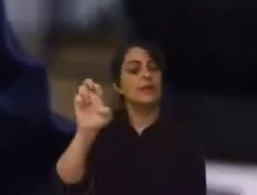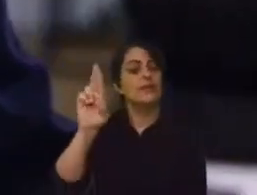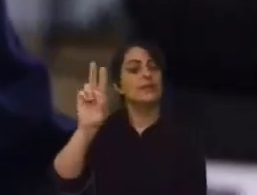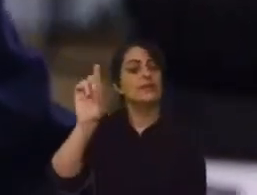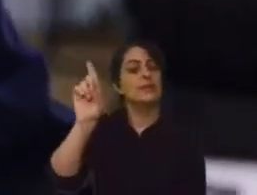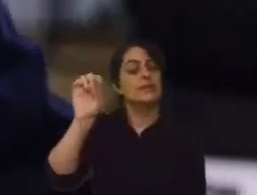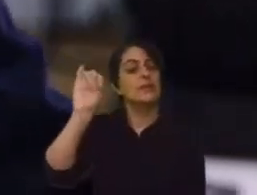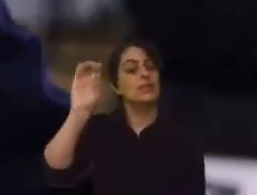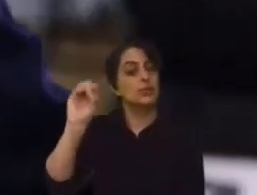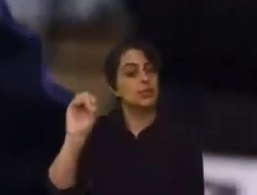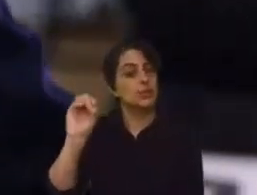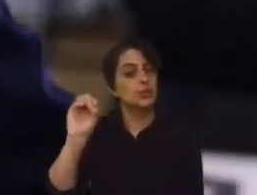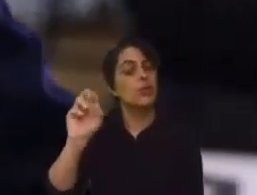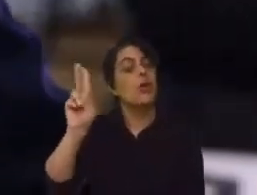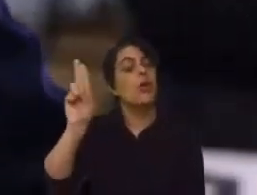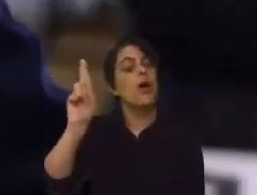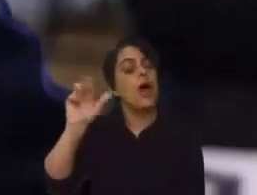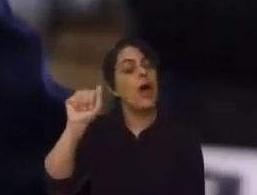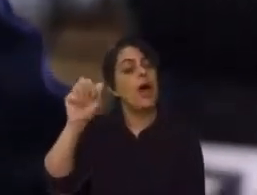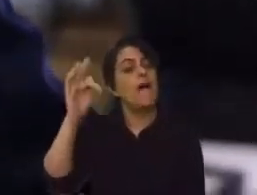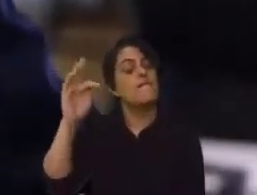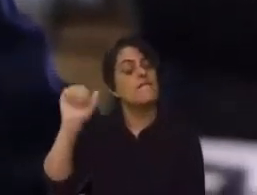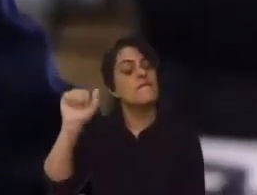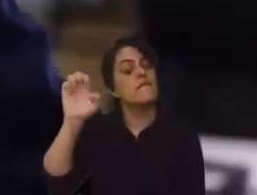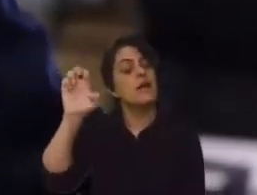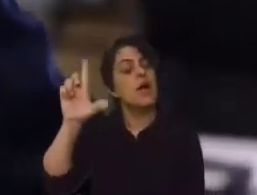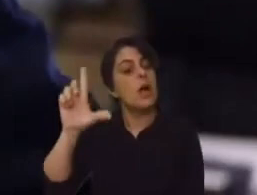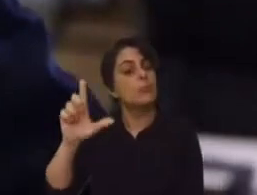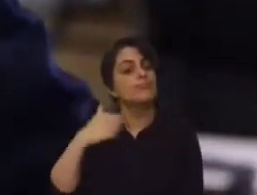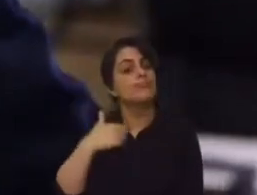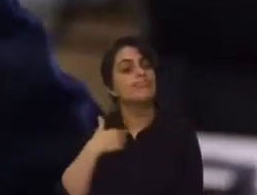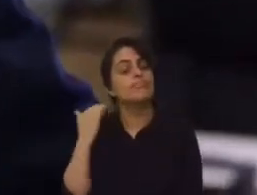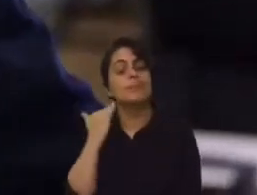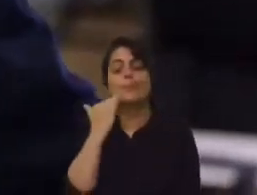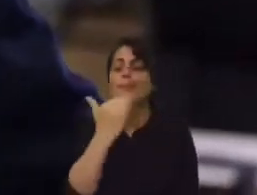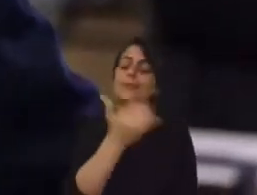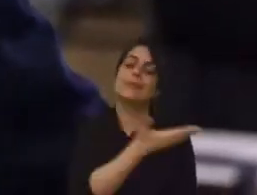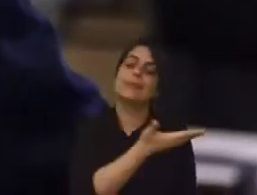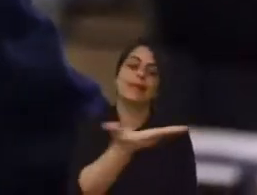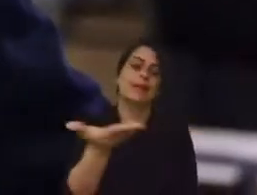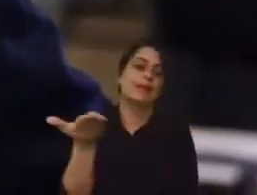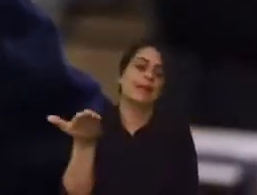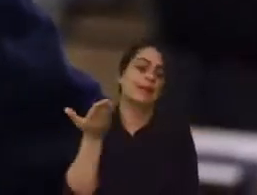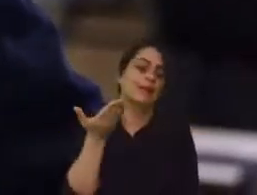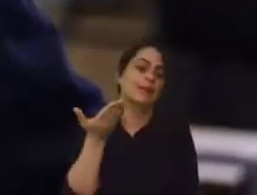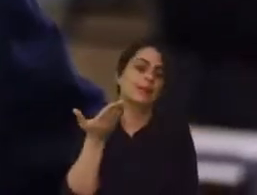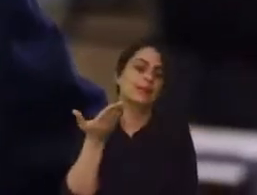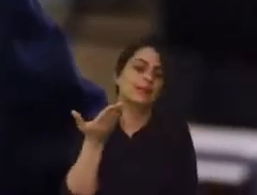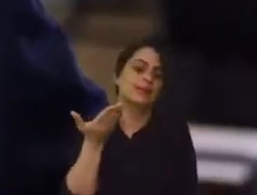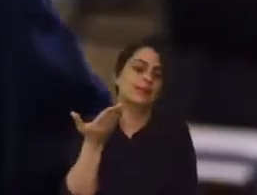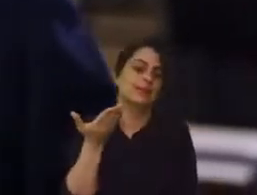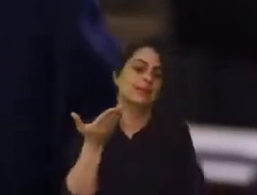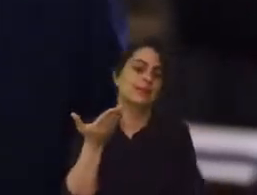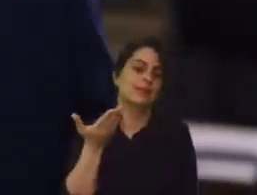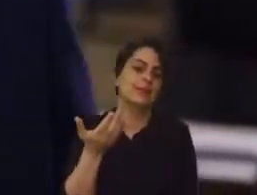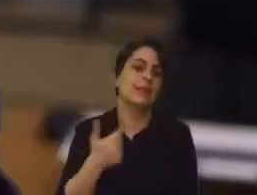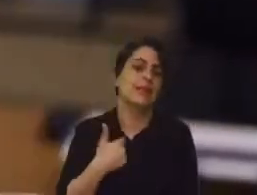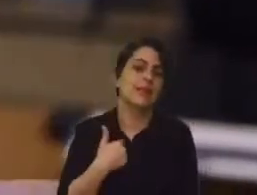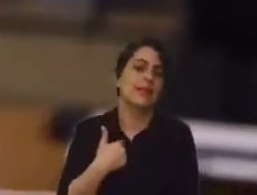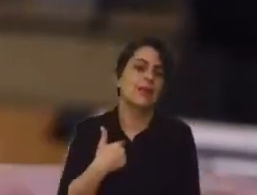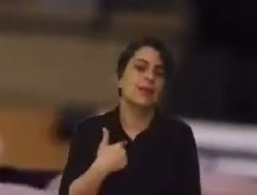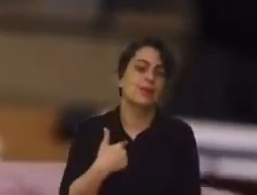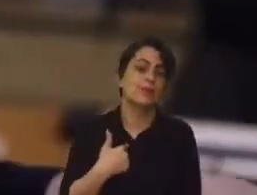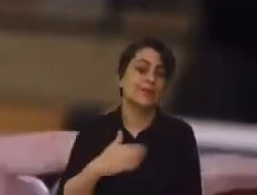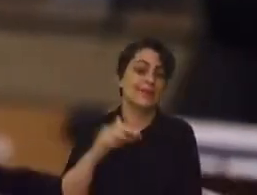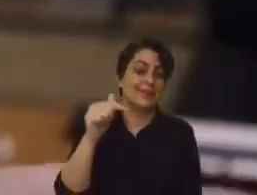querido Rafael, sabe, eu queria dizer para vocês, quando eu digo para vocês, Sérgio, que eu tenho 76 anos, aliás, eu vou